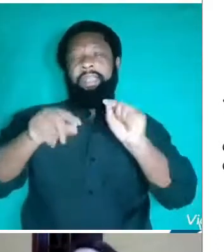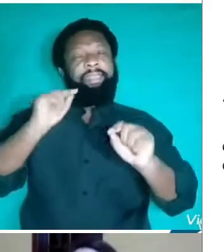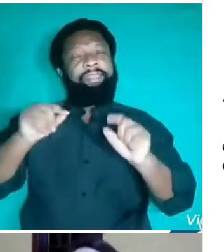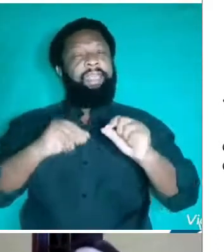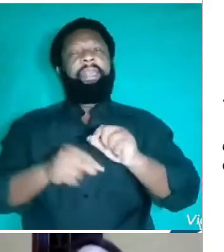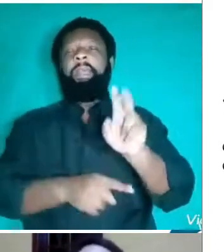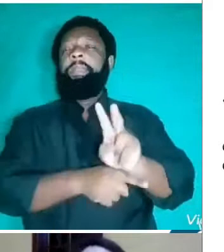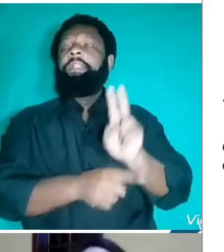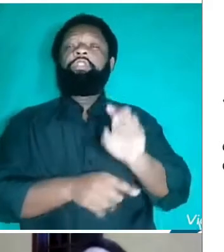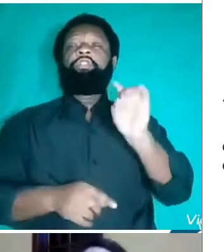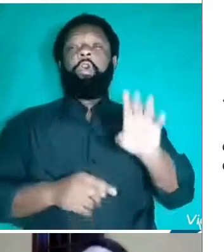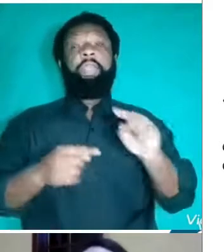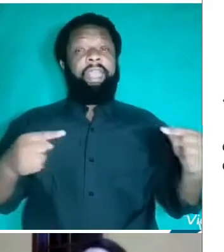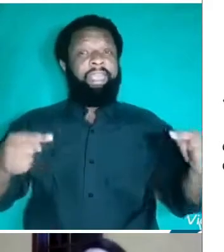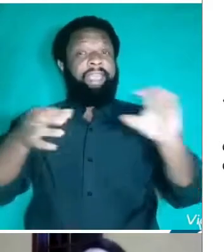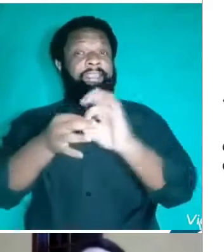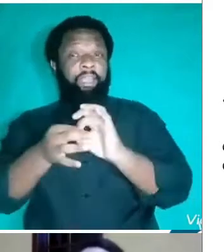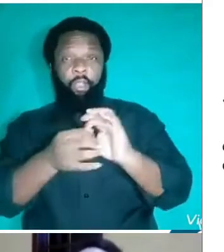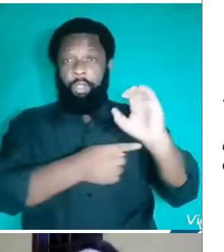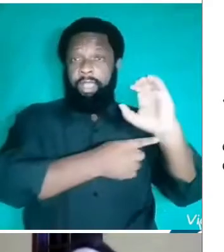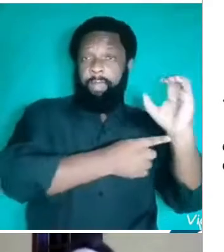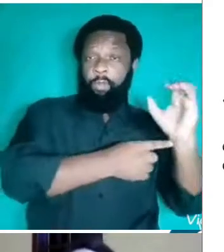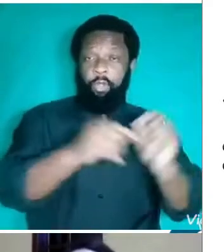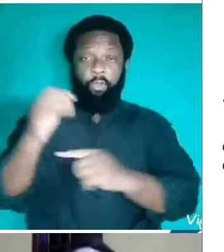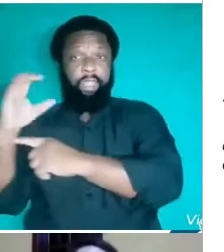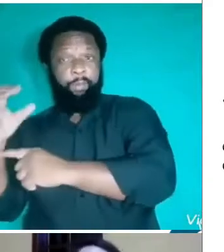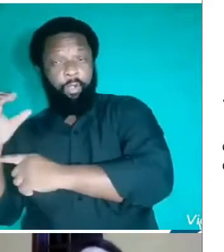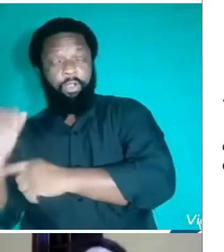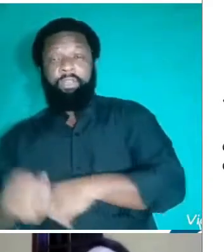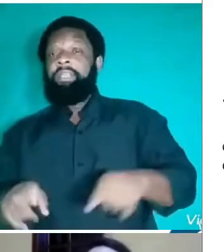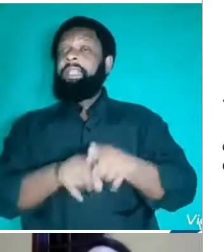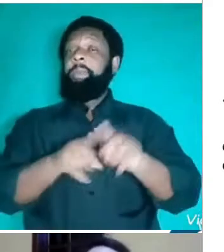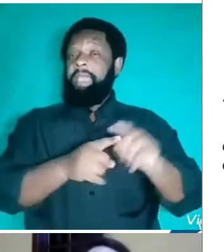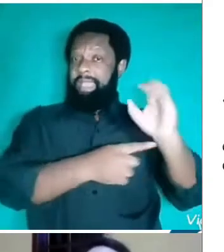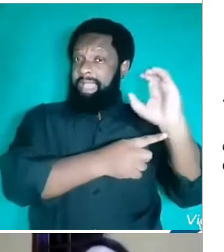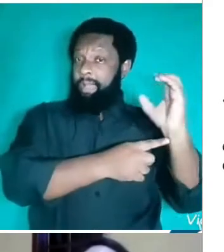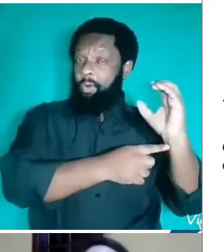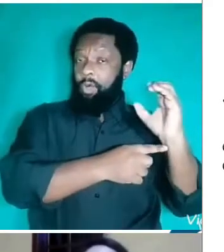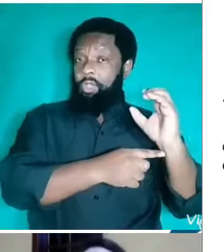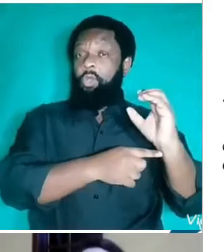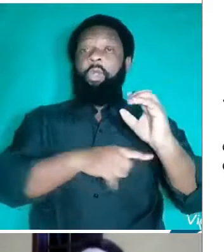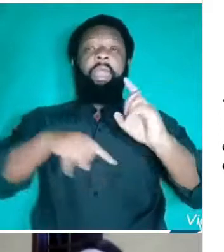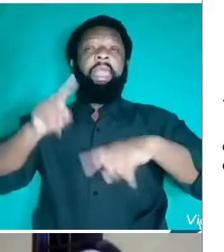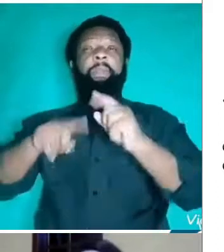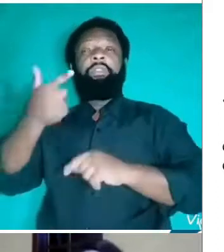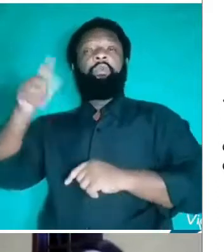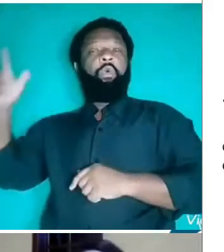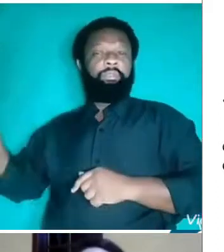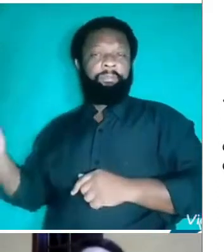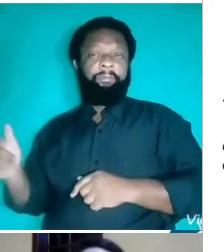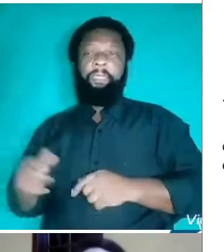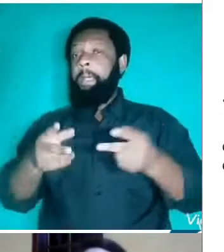são representadas apenas as ligações carbono-carbono e as ligações do carbono com outros